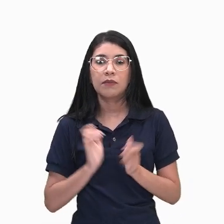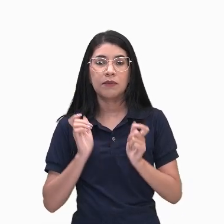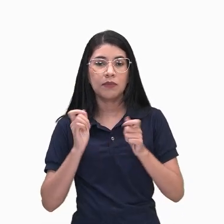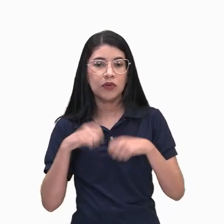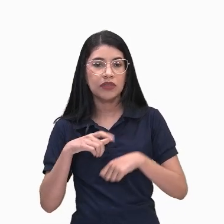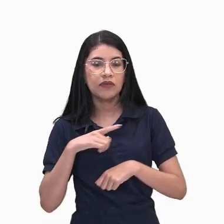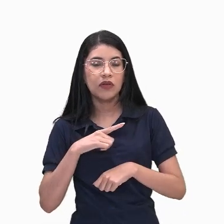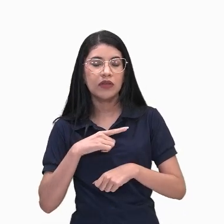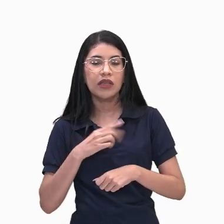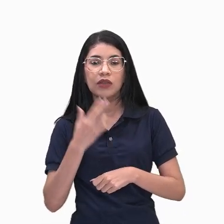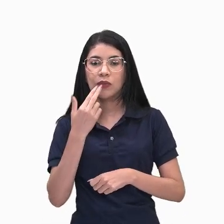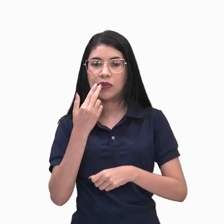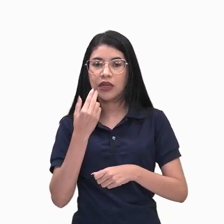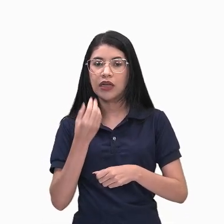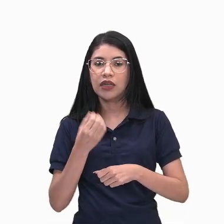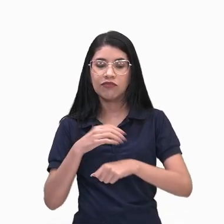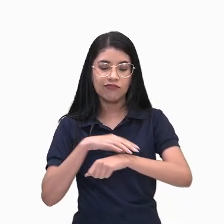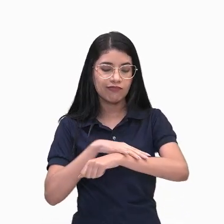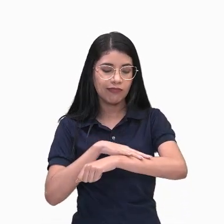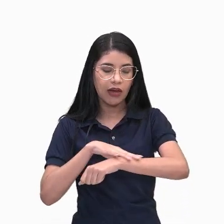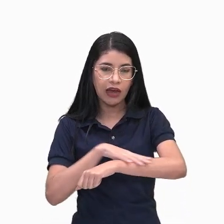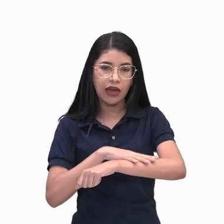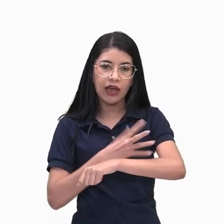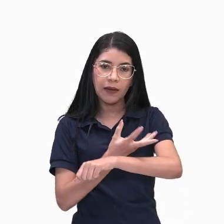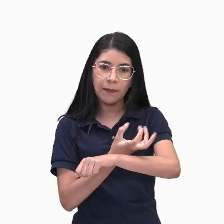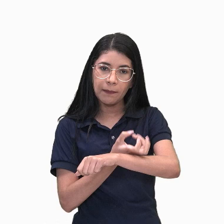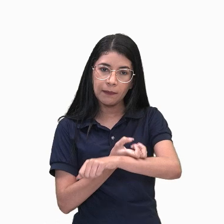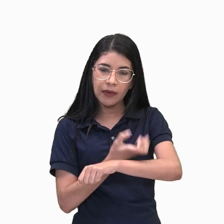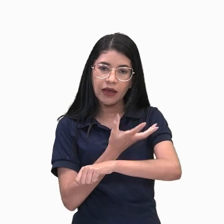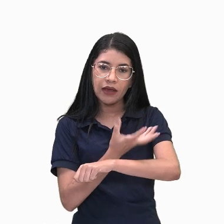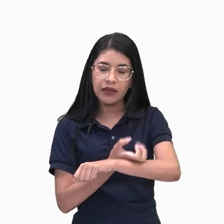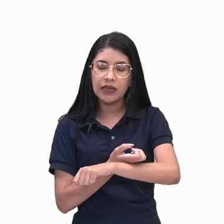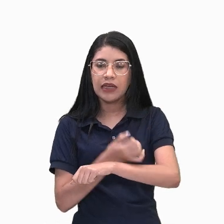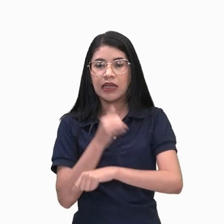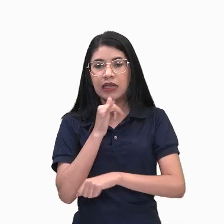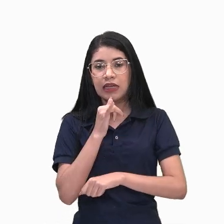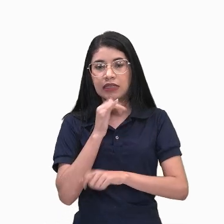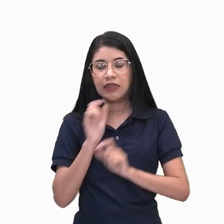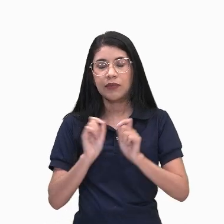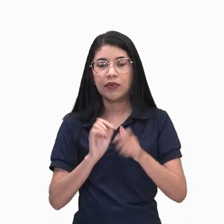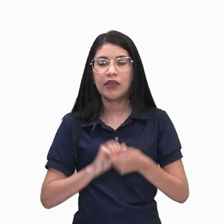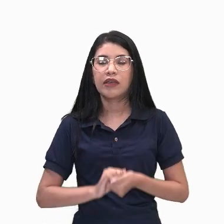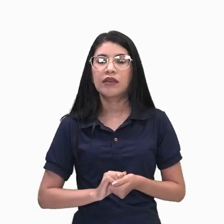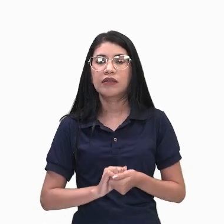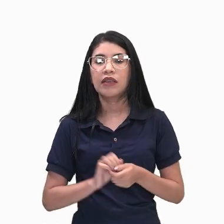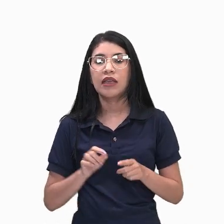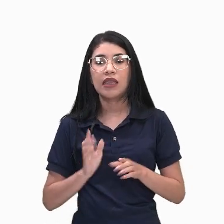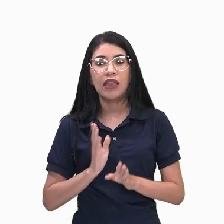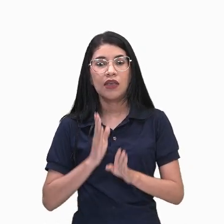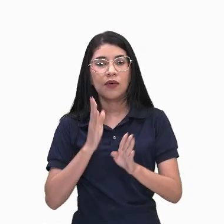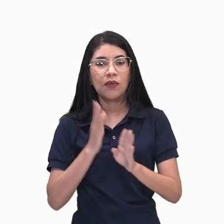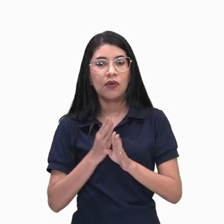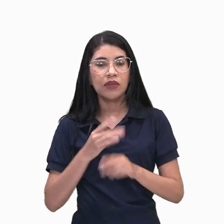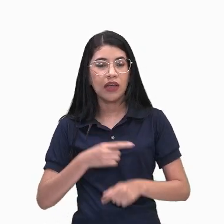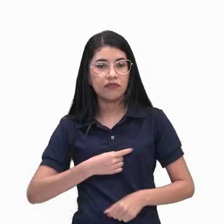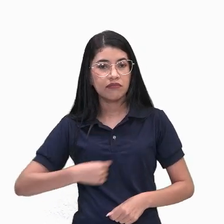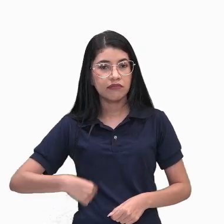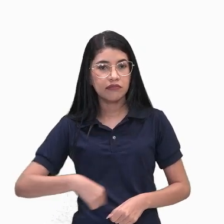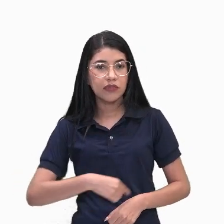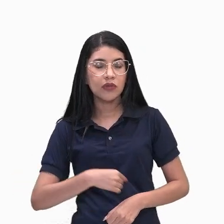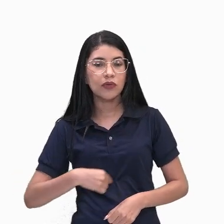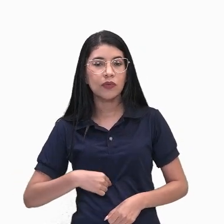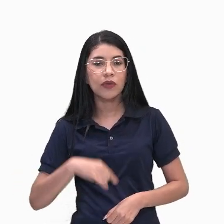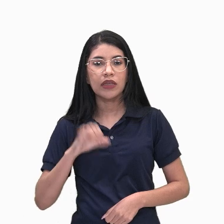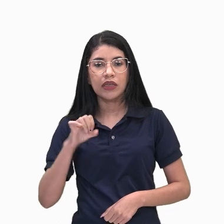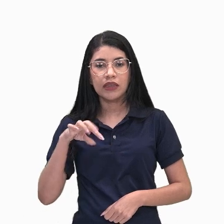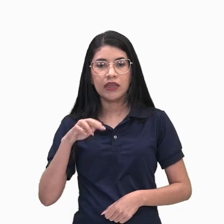entrada de nutrientes. Por exemplo, o tecido epitelial que vai ser encontrado lá no intestino delgado. Né? Como nós